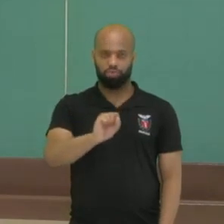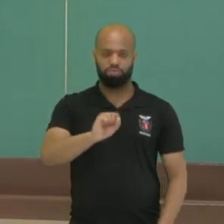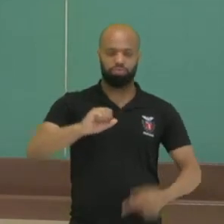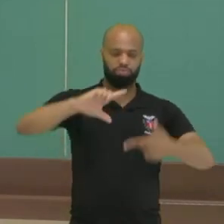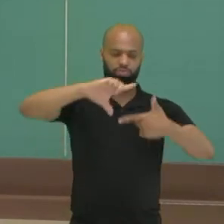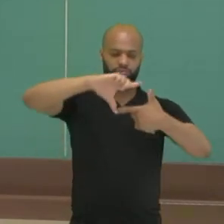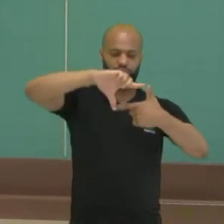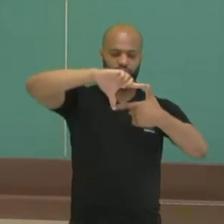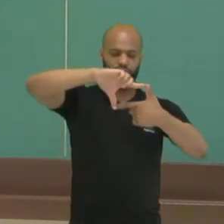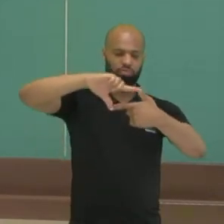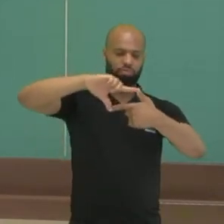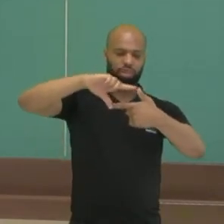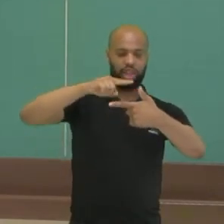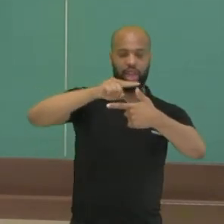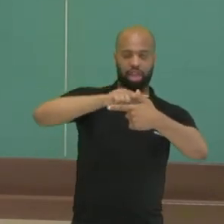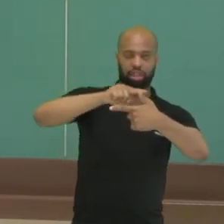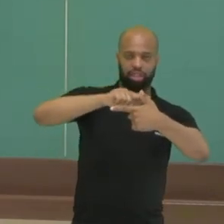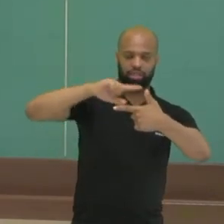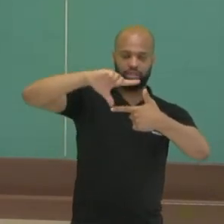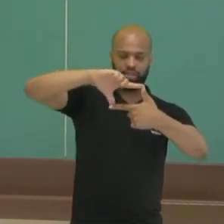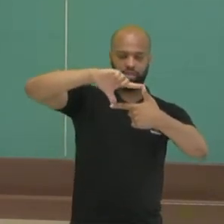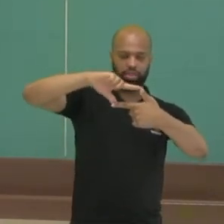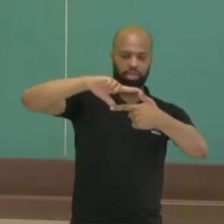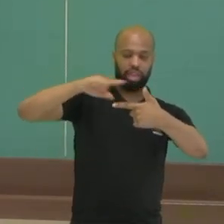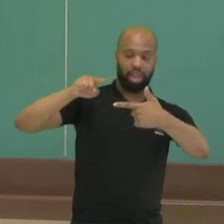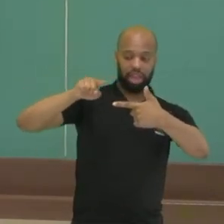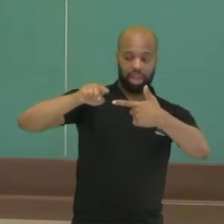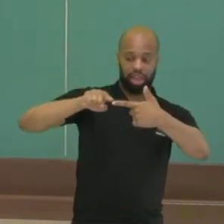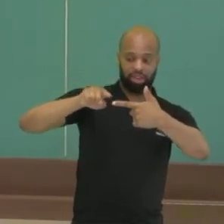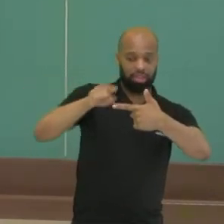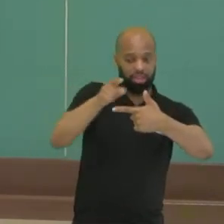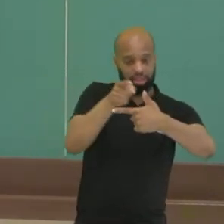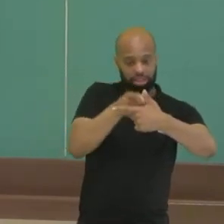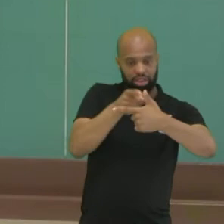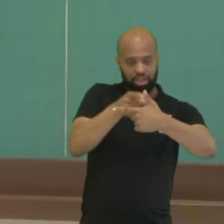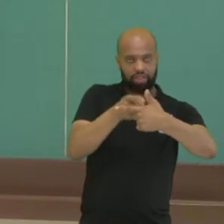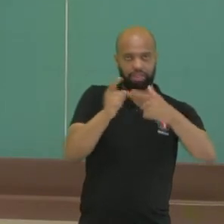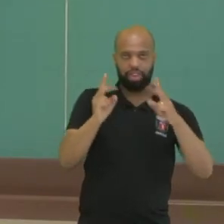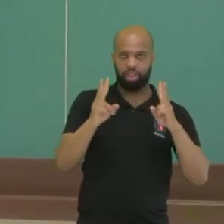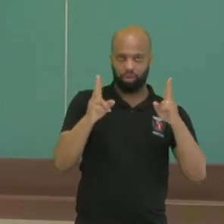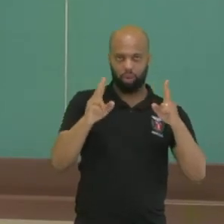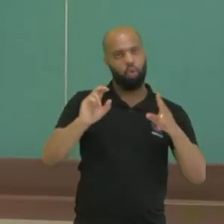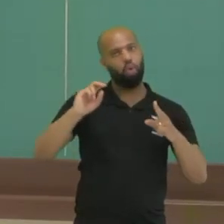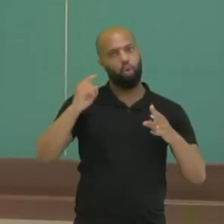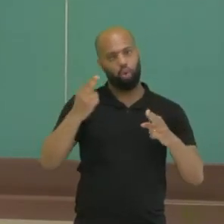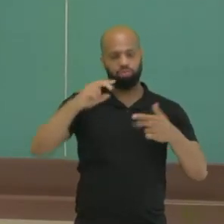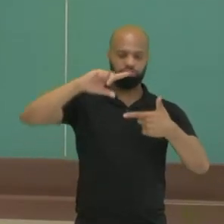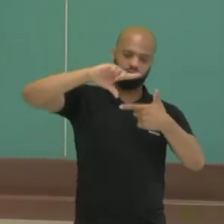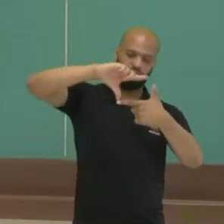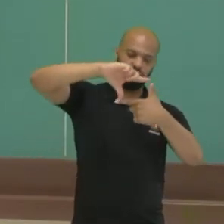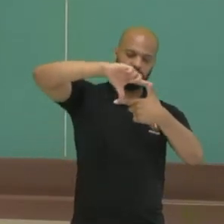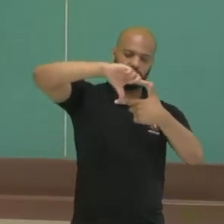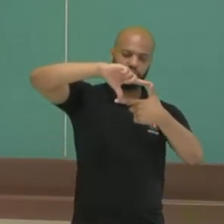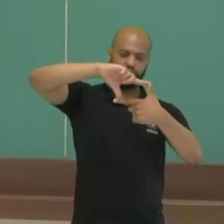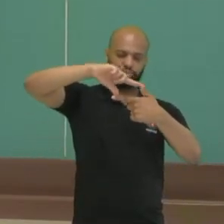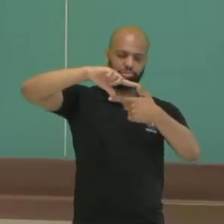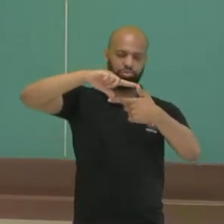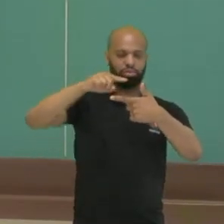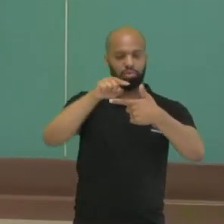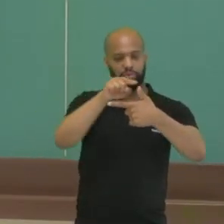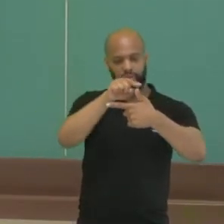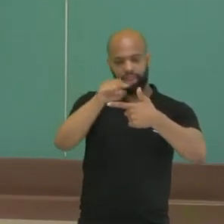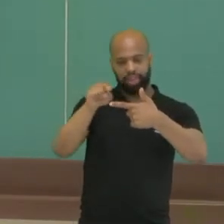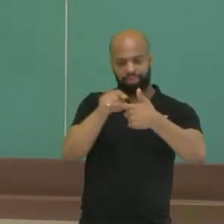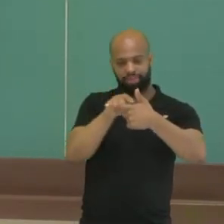primeira propriedade eu falei sobre ângulos, agora eu vou falar sobre lados. Se os lados opostos são